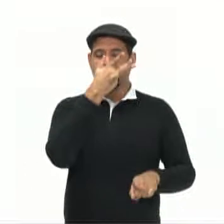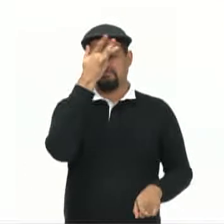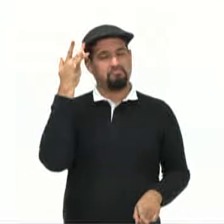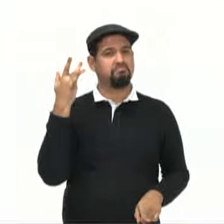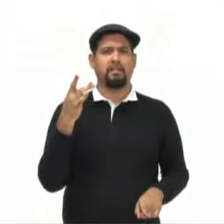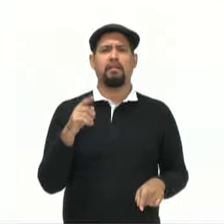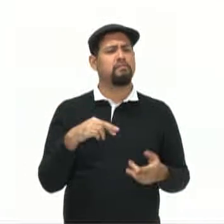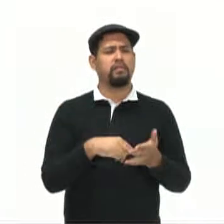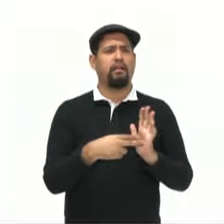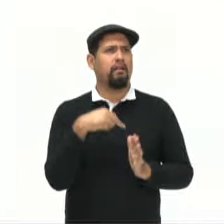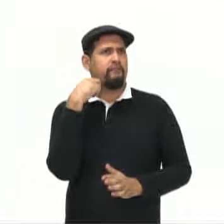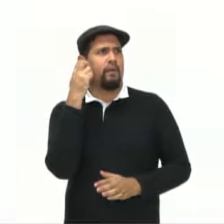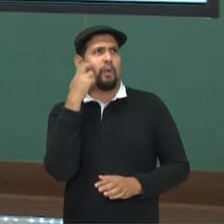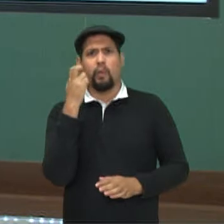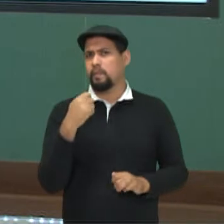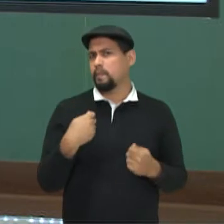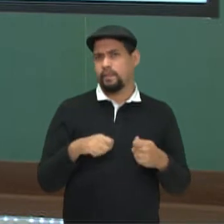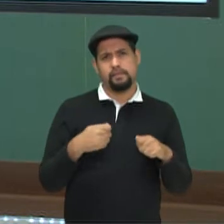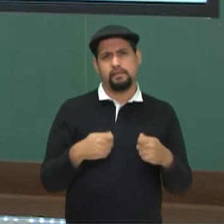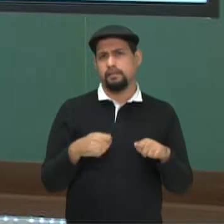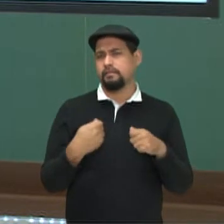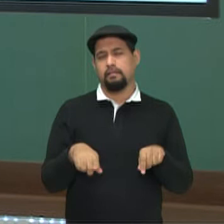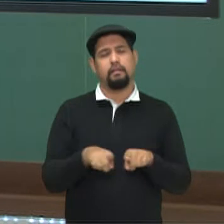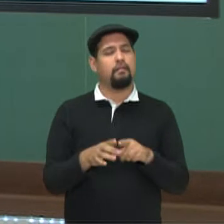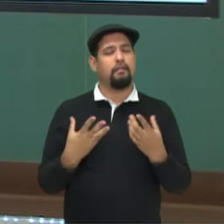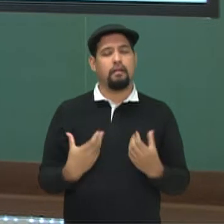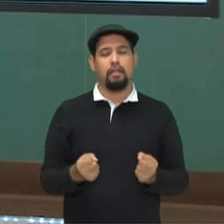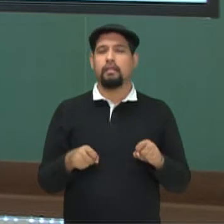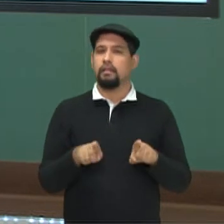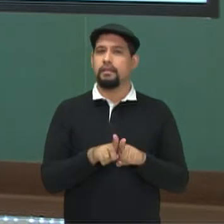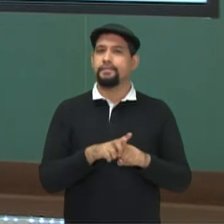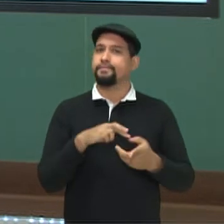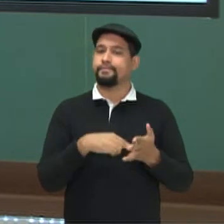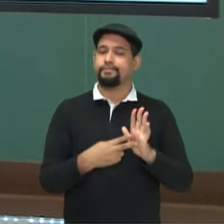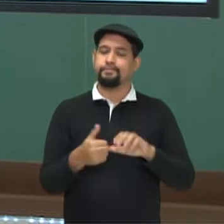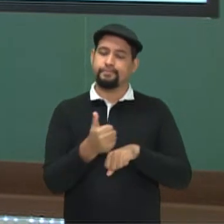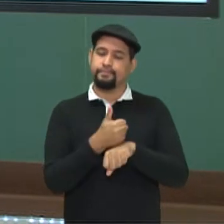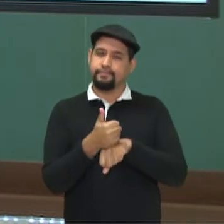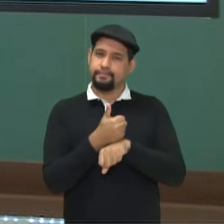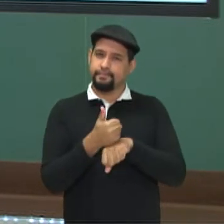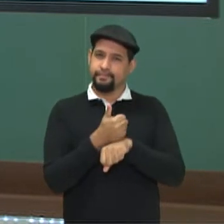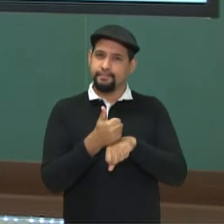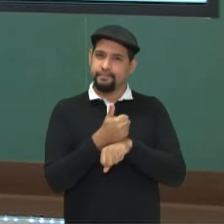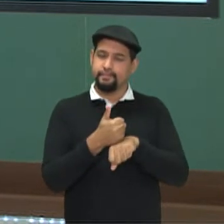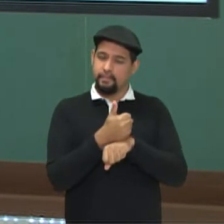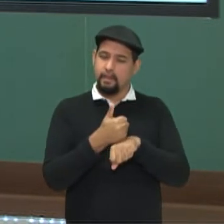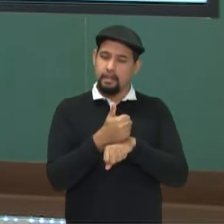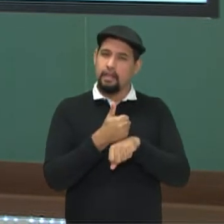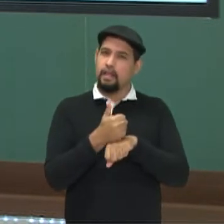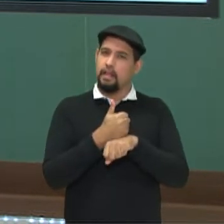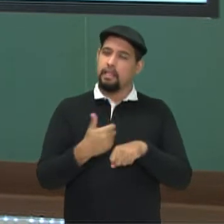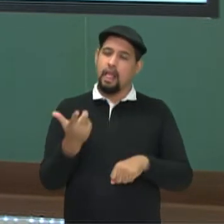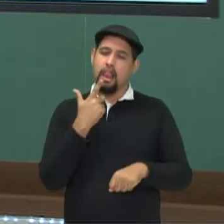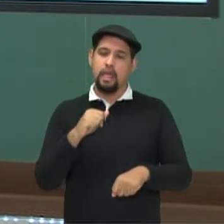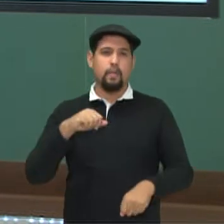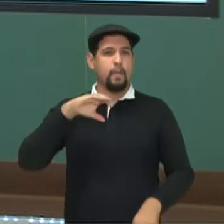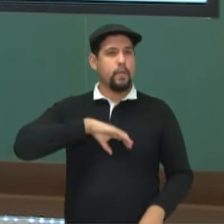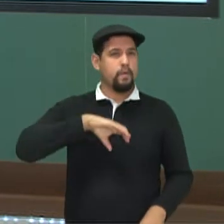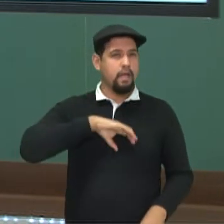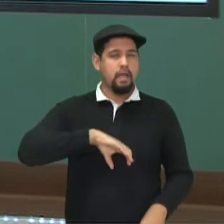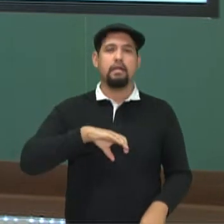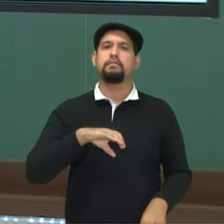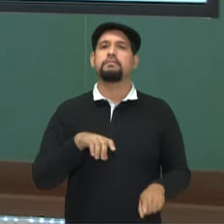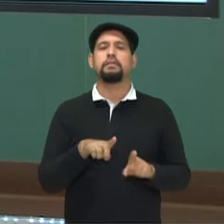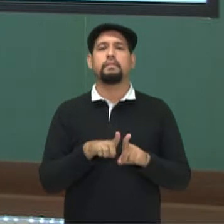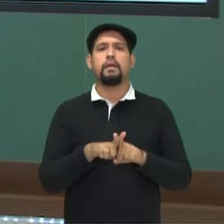é vergonhoso não saber. Então, ele assume que apesar dele ser, né, um profissional na área das línguas, de língua portuguesa,